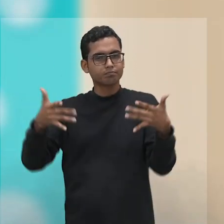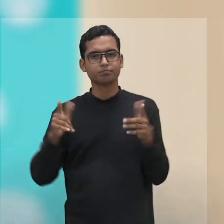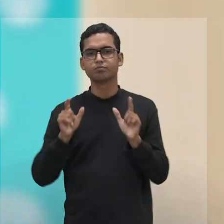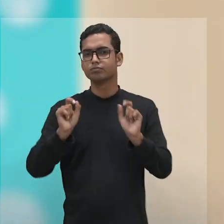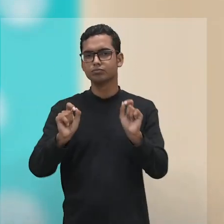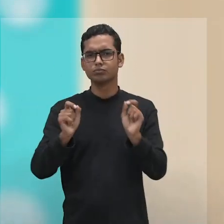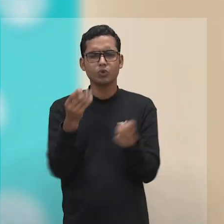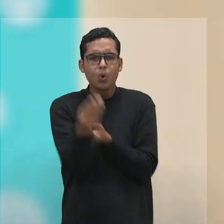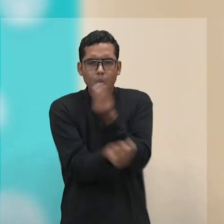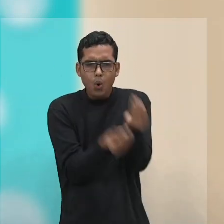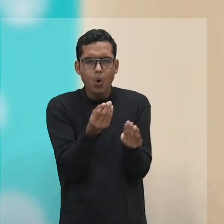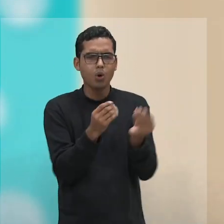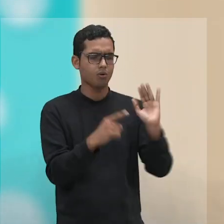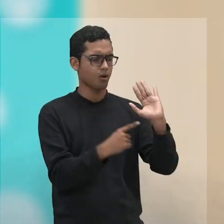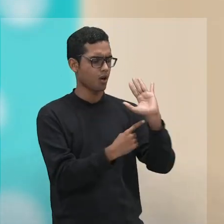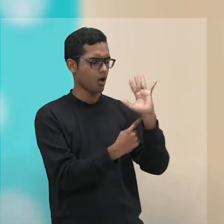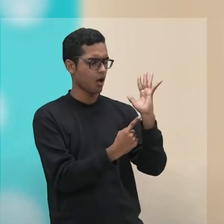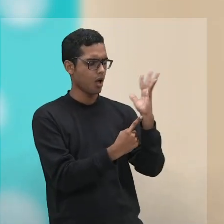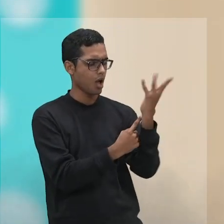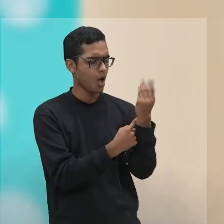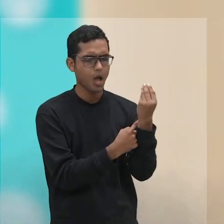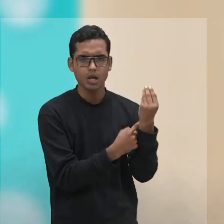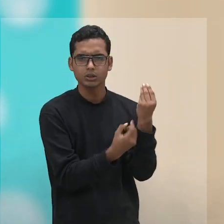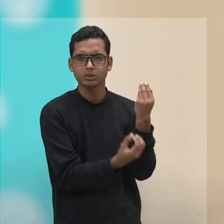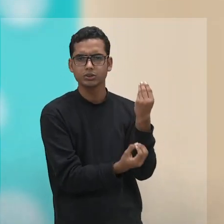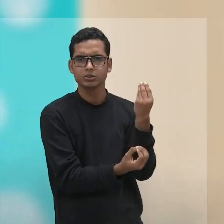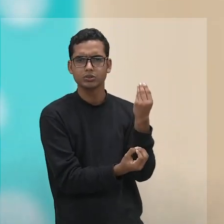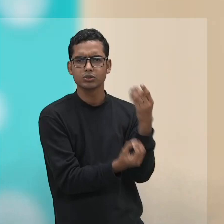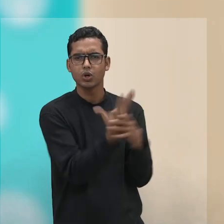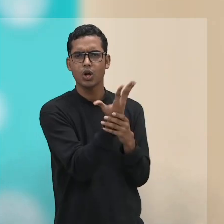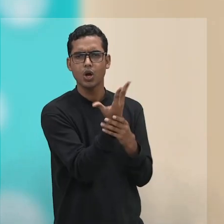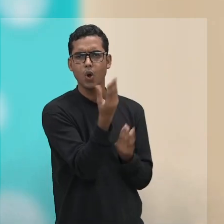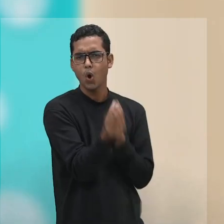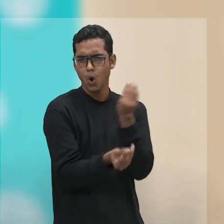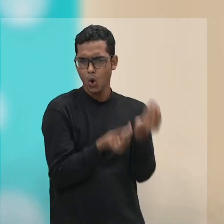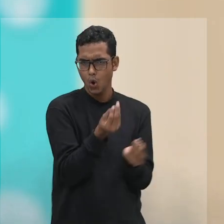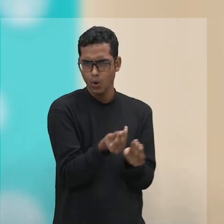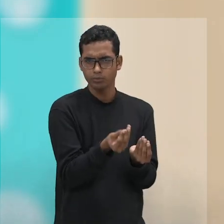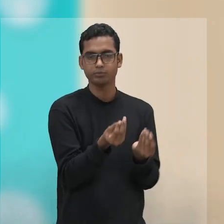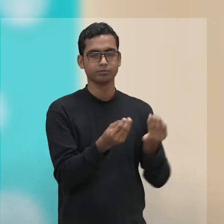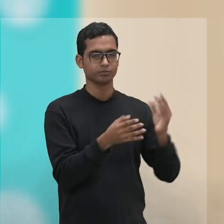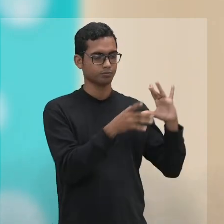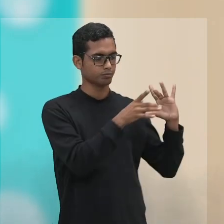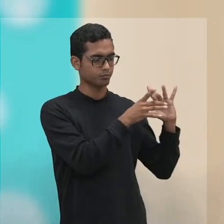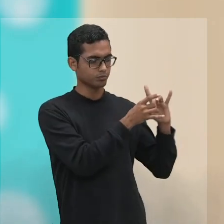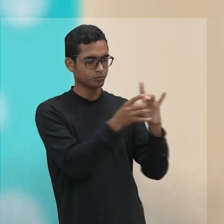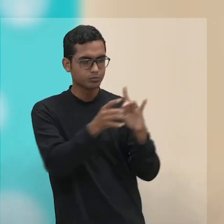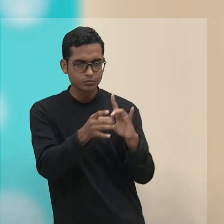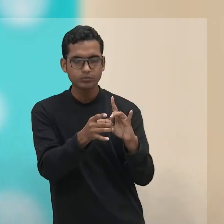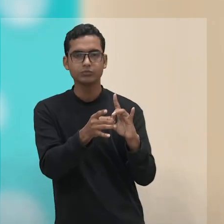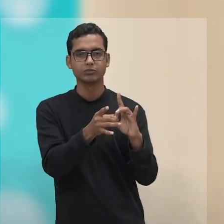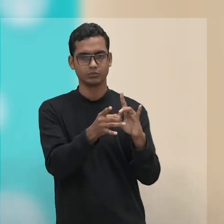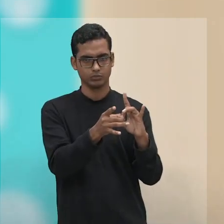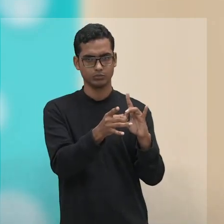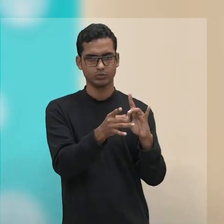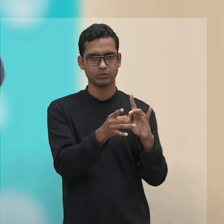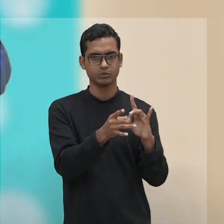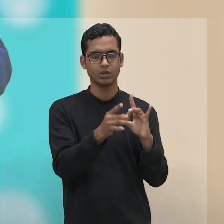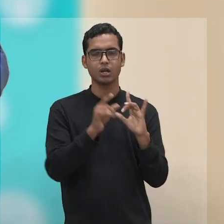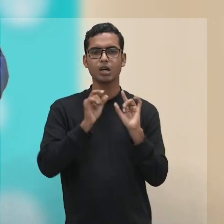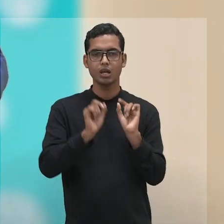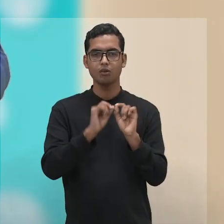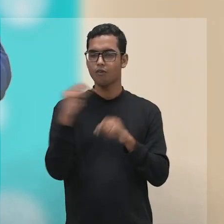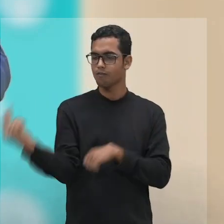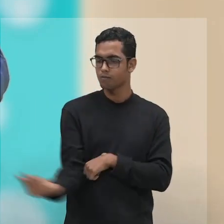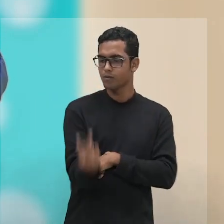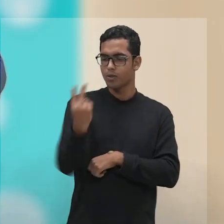a arte surgiu, trazendo todo esse contexto que não foi abandonado, mas sim valorizado